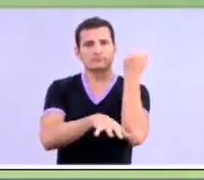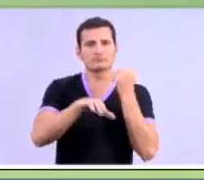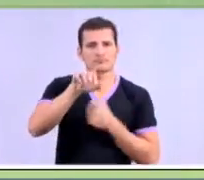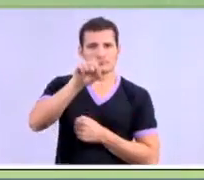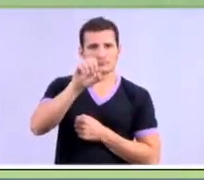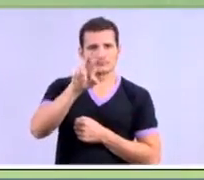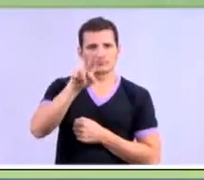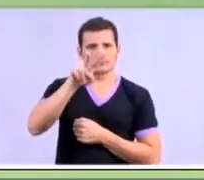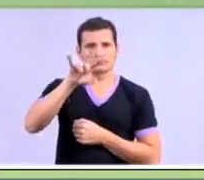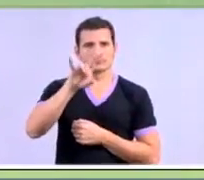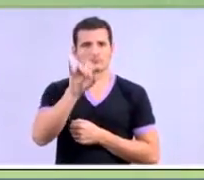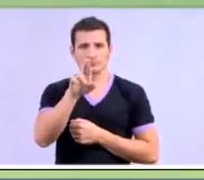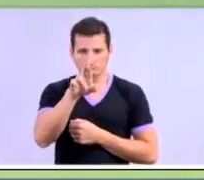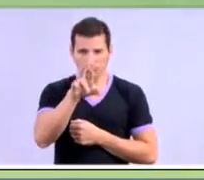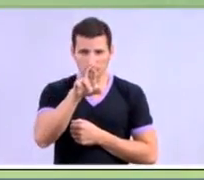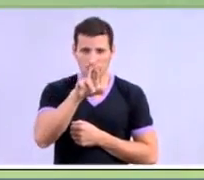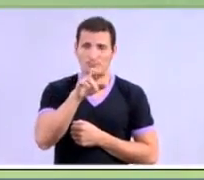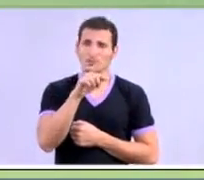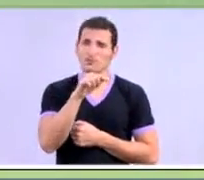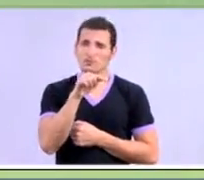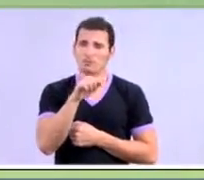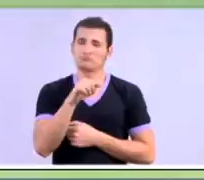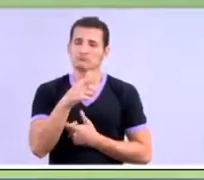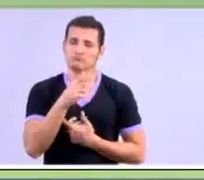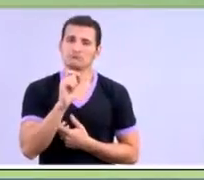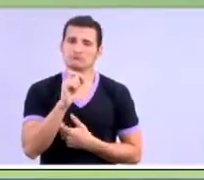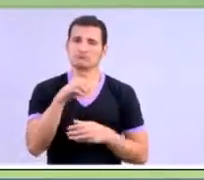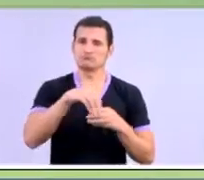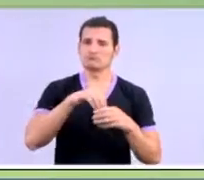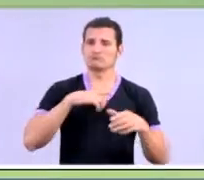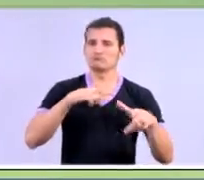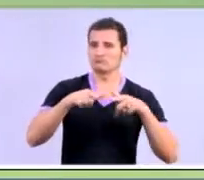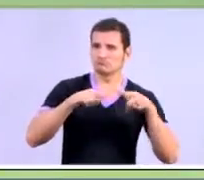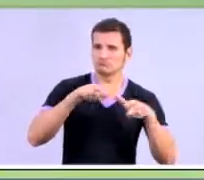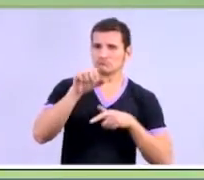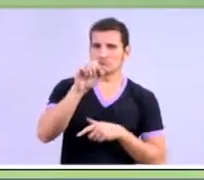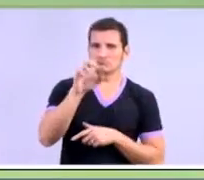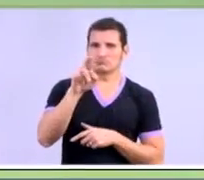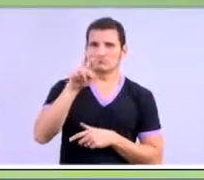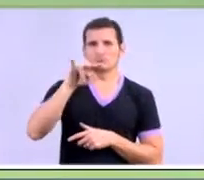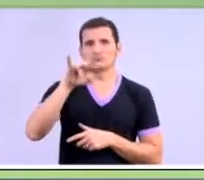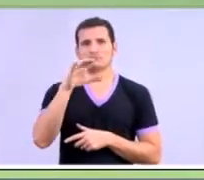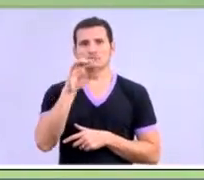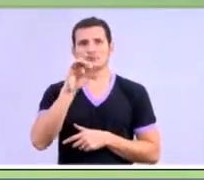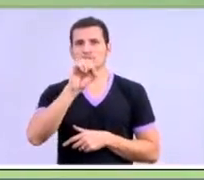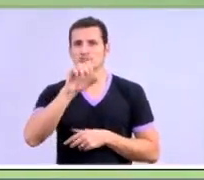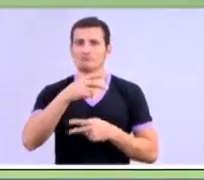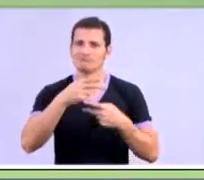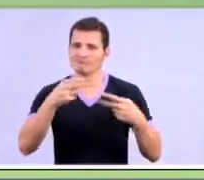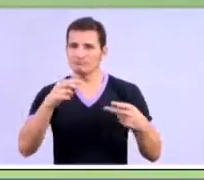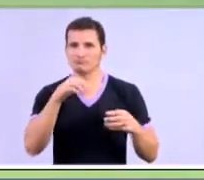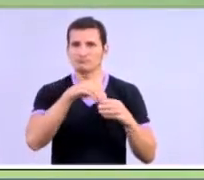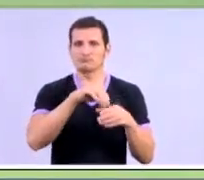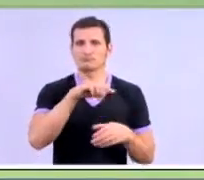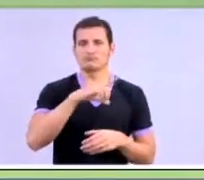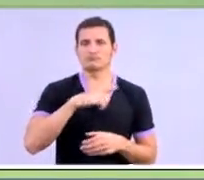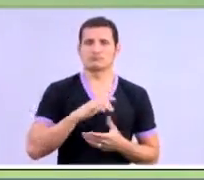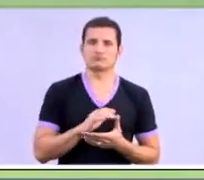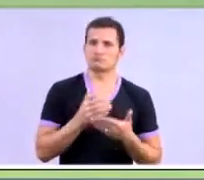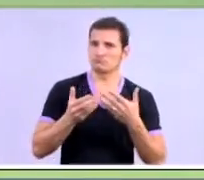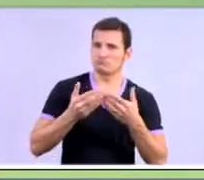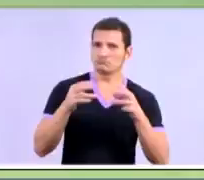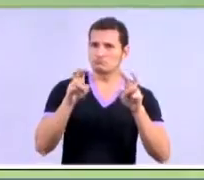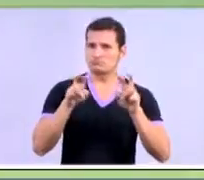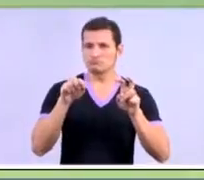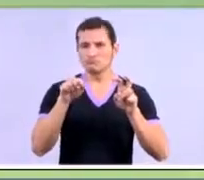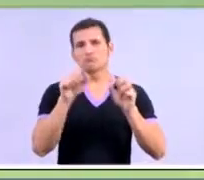usuários. Servidor que serve alguém, né? Ou que serve a alguma coisa. Qualquer computador pode ser